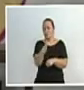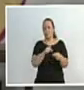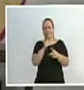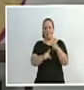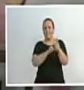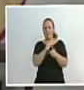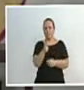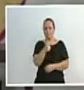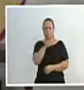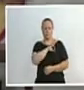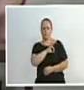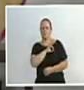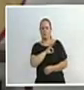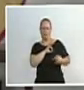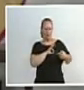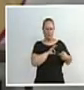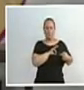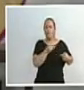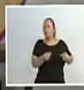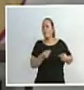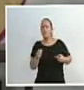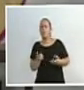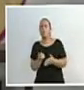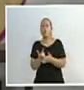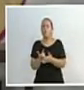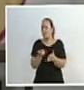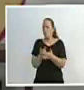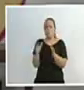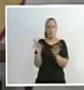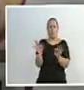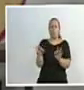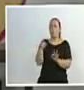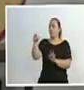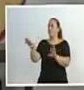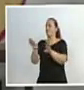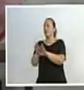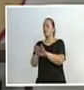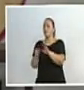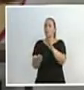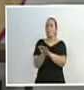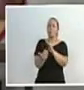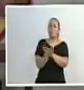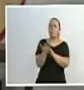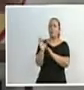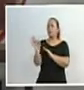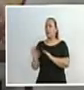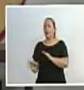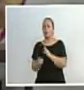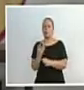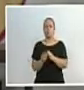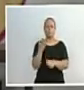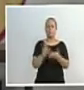não ganha, e não ganhando ele não consome, e não consumindo ninguém produz. E aí essa máquina,